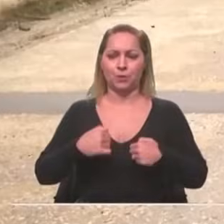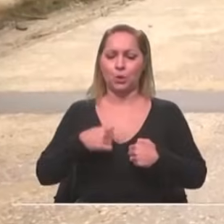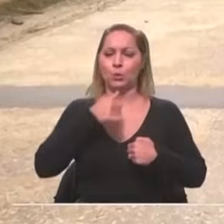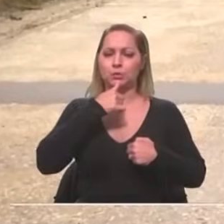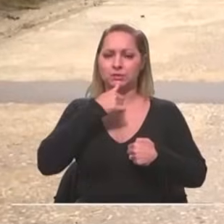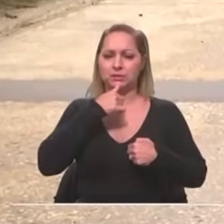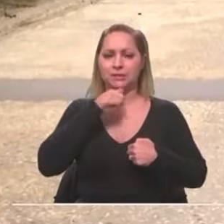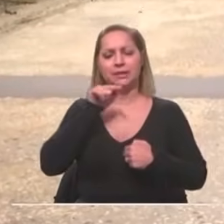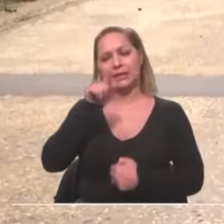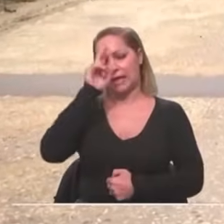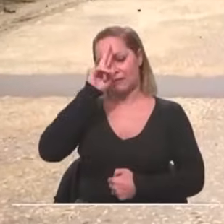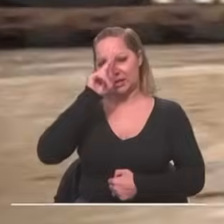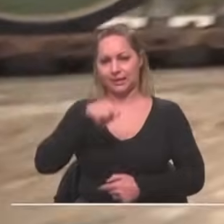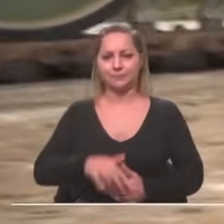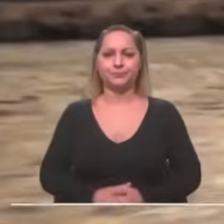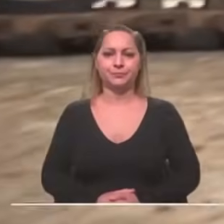para a Cavalaria.